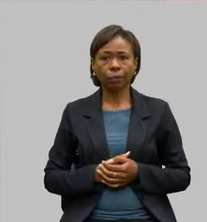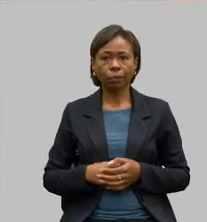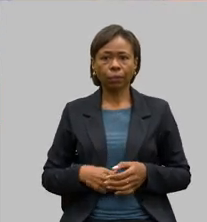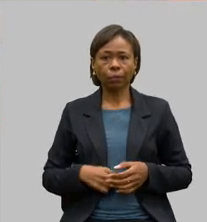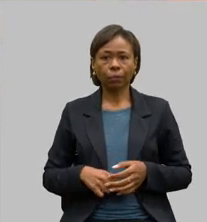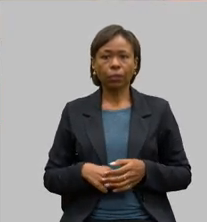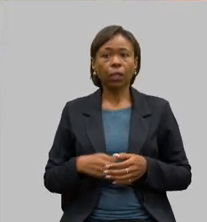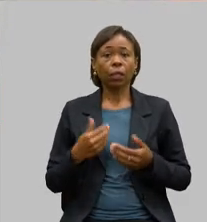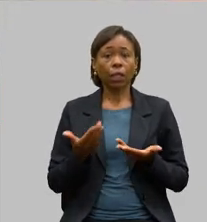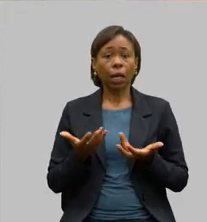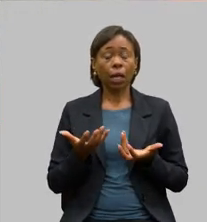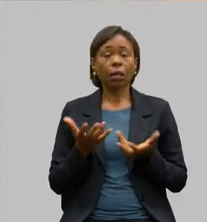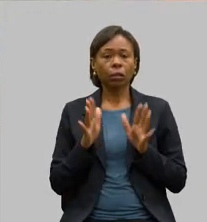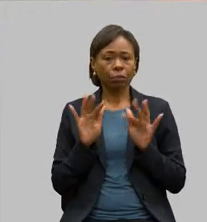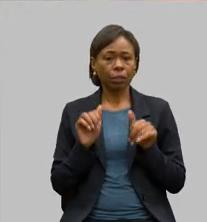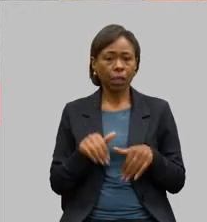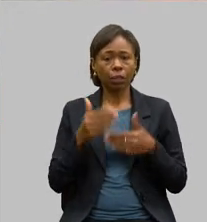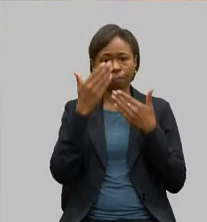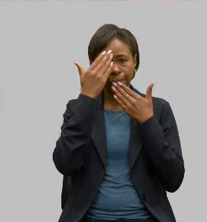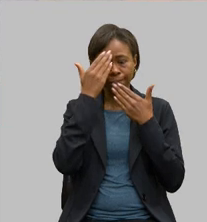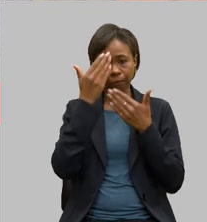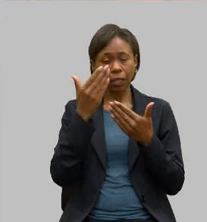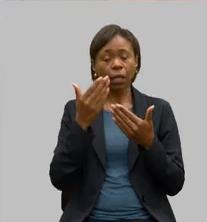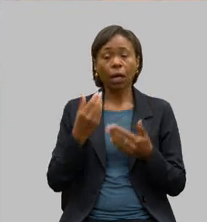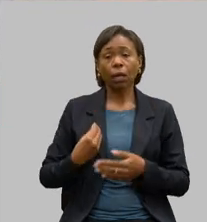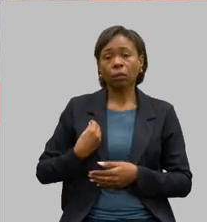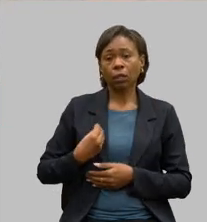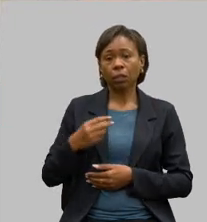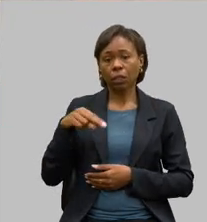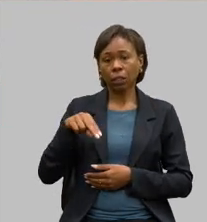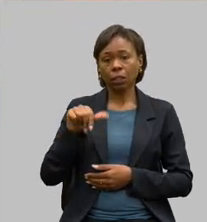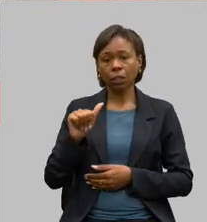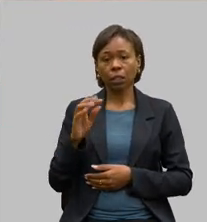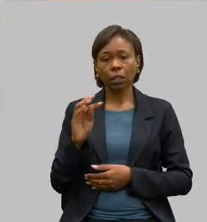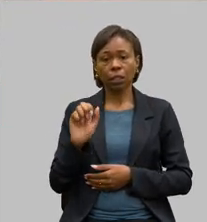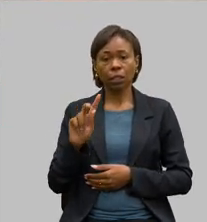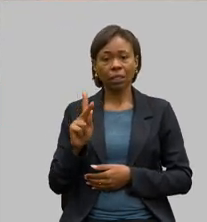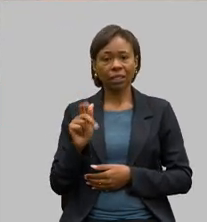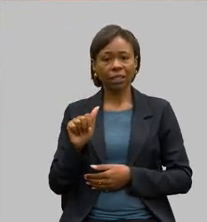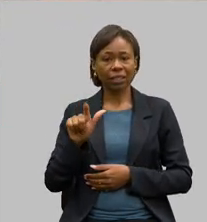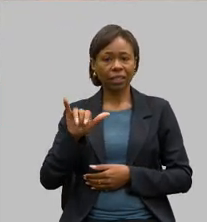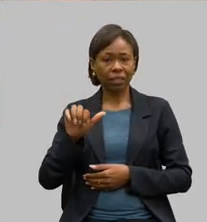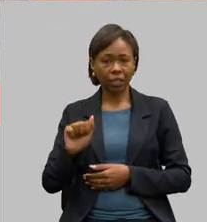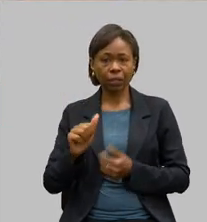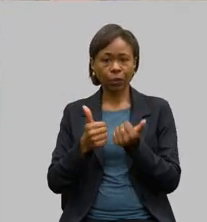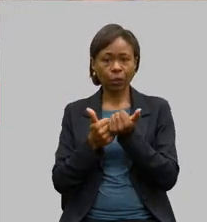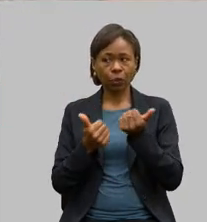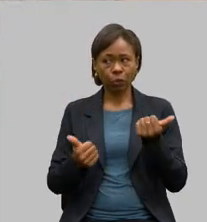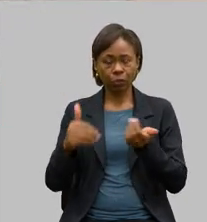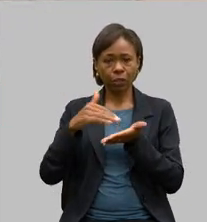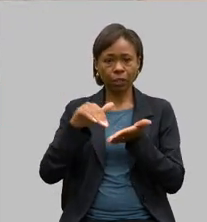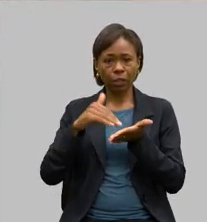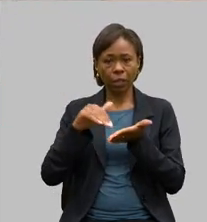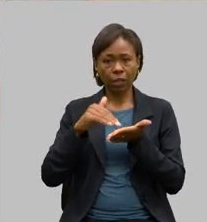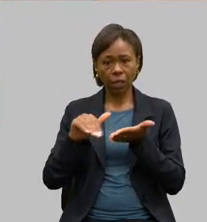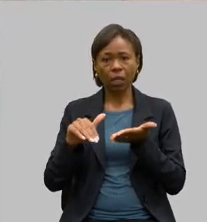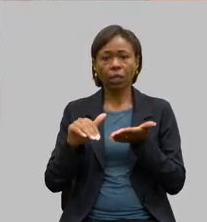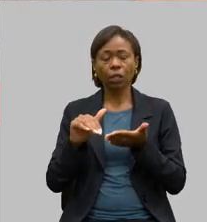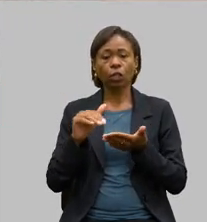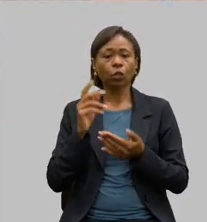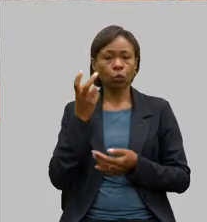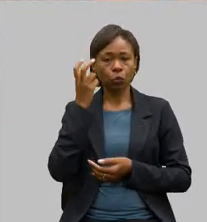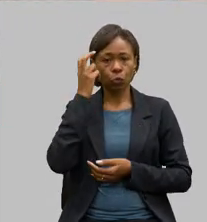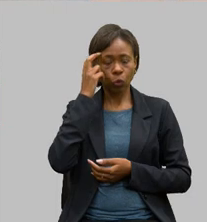agradecer aqui também secretário a presença da Natália lá subsecretária de estado de Cultura Verônica de fonso também é